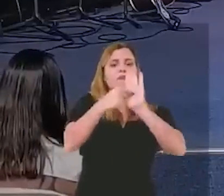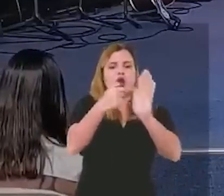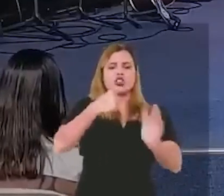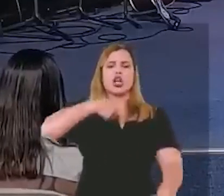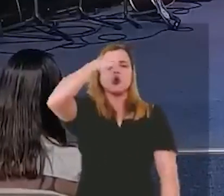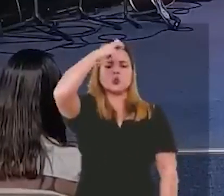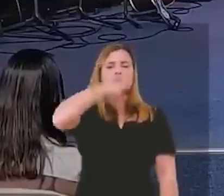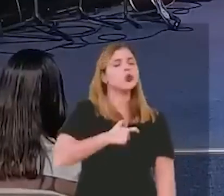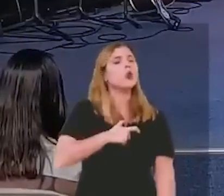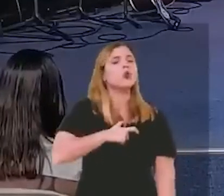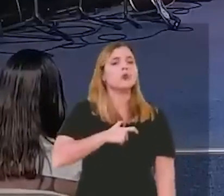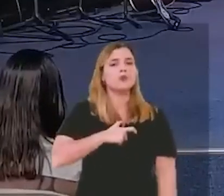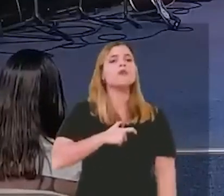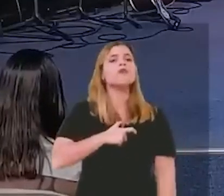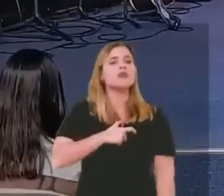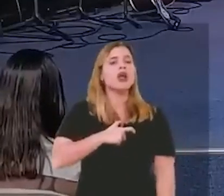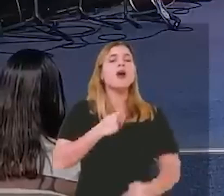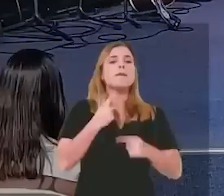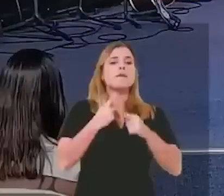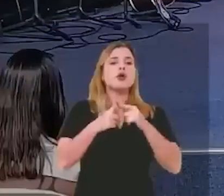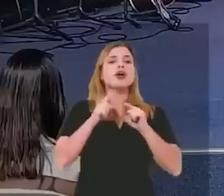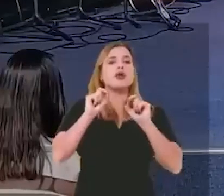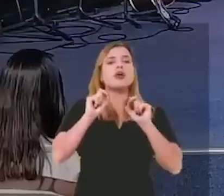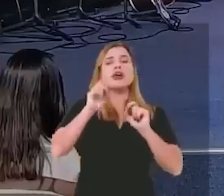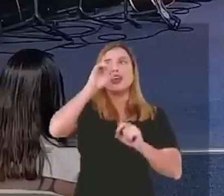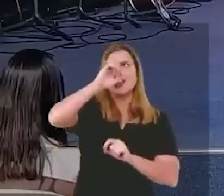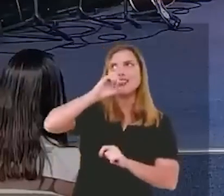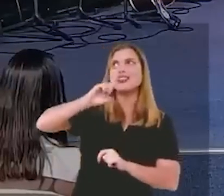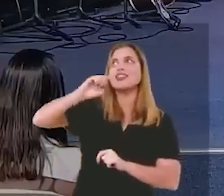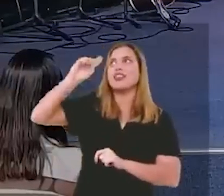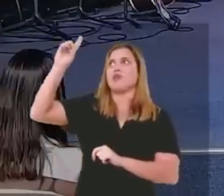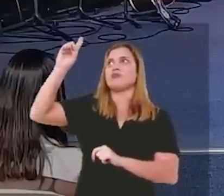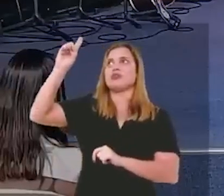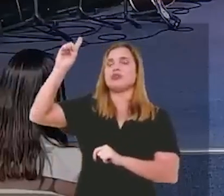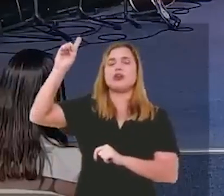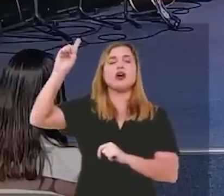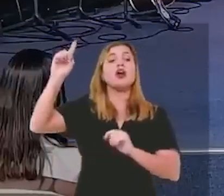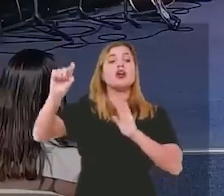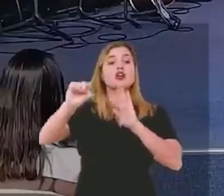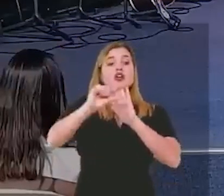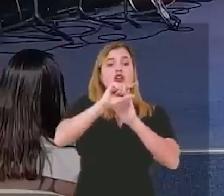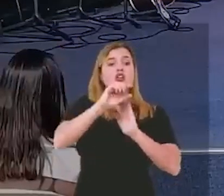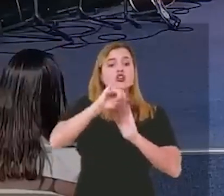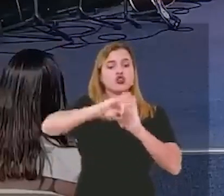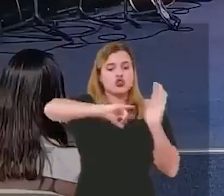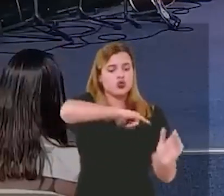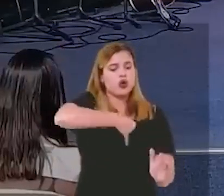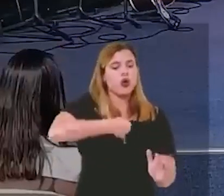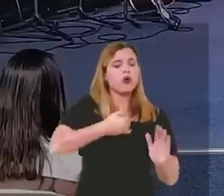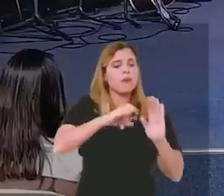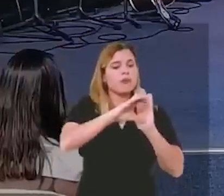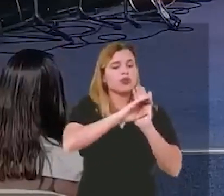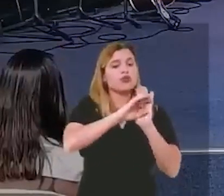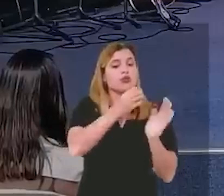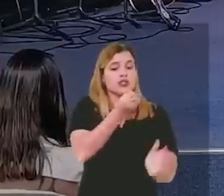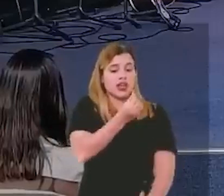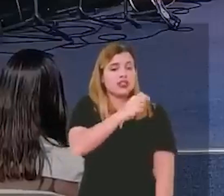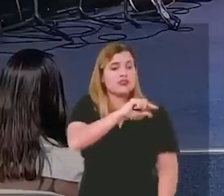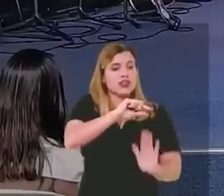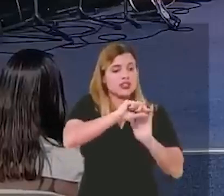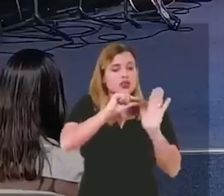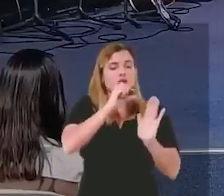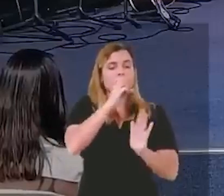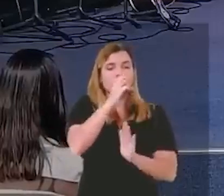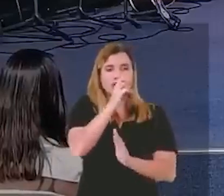atributos de Deus, portanto ele é Deus. Primeiro lugar, João 6:35, eu sou o pão da vida. Segundo,